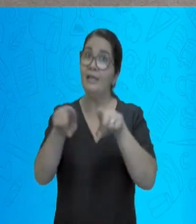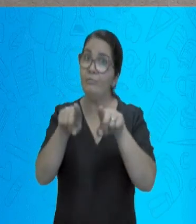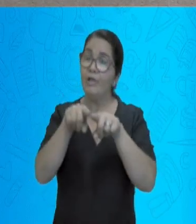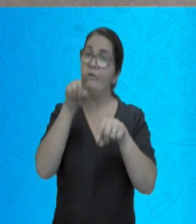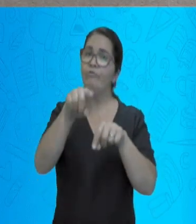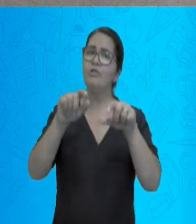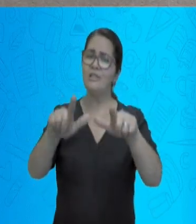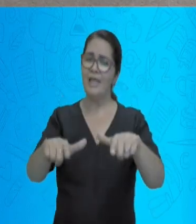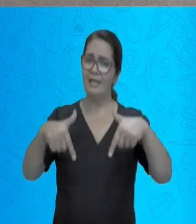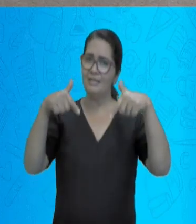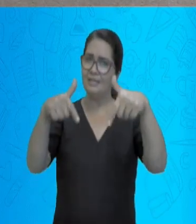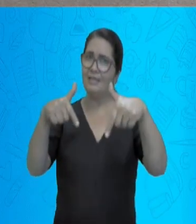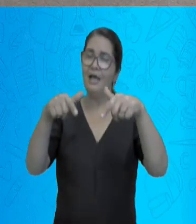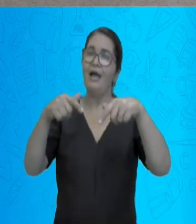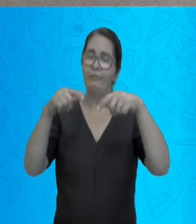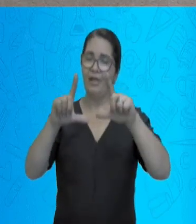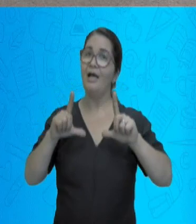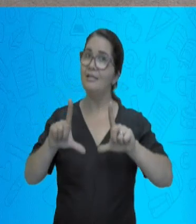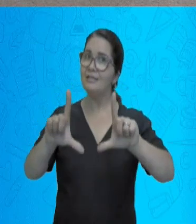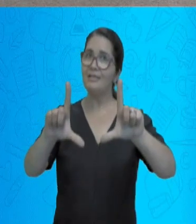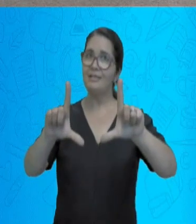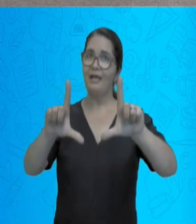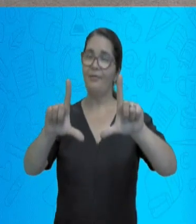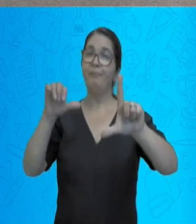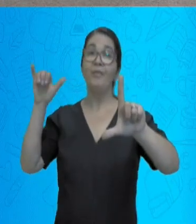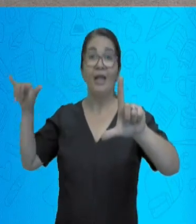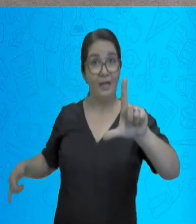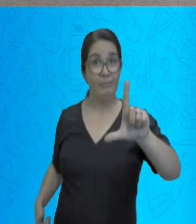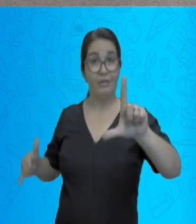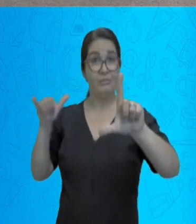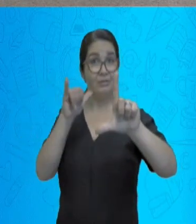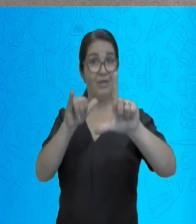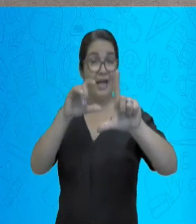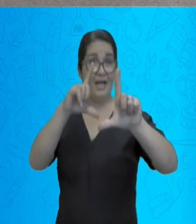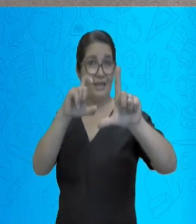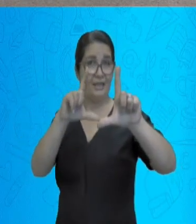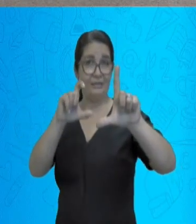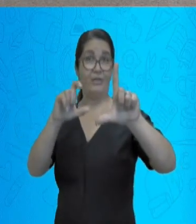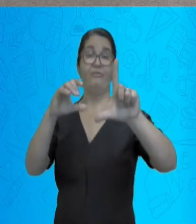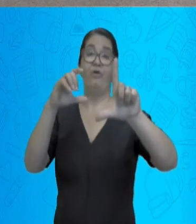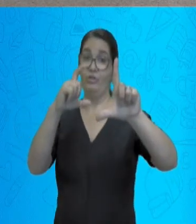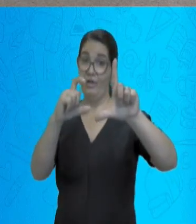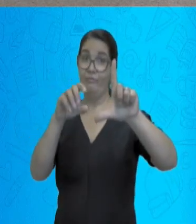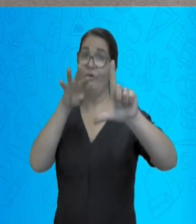SMED-GV, basta apontar a câmera do seu celular para a imagem que aparece no canto da tela.